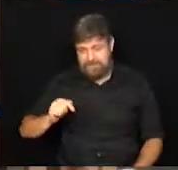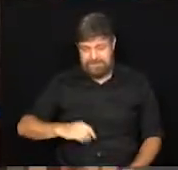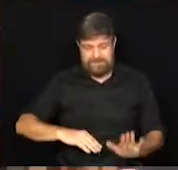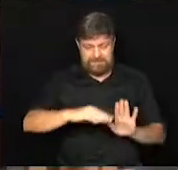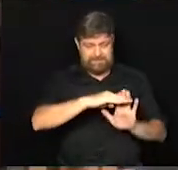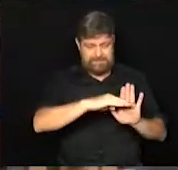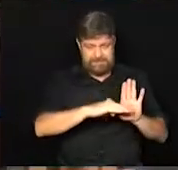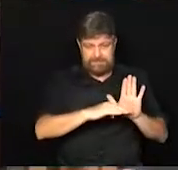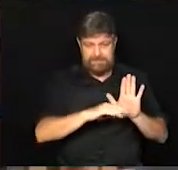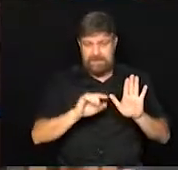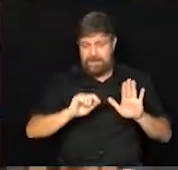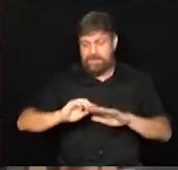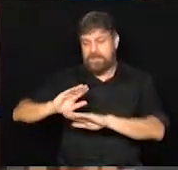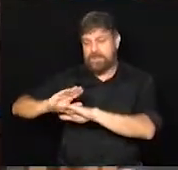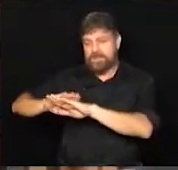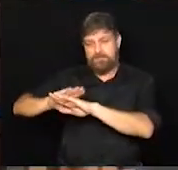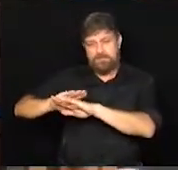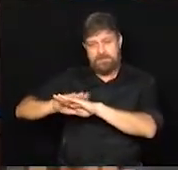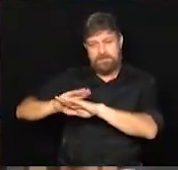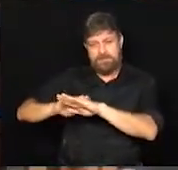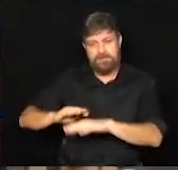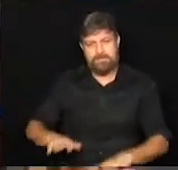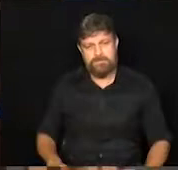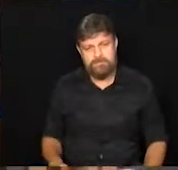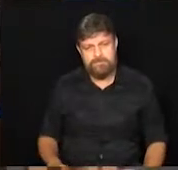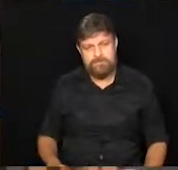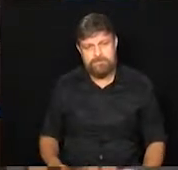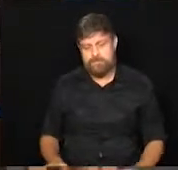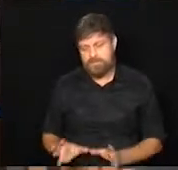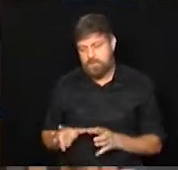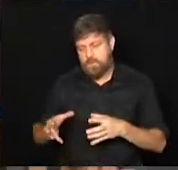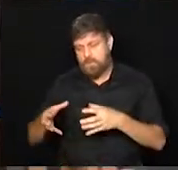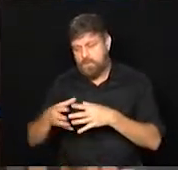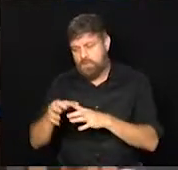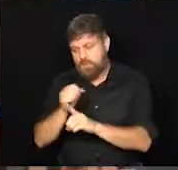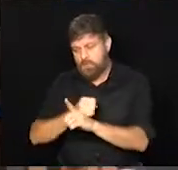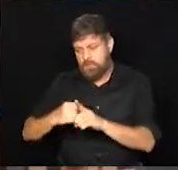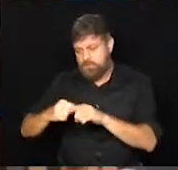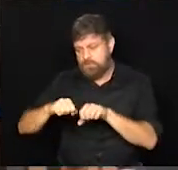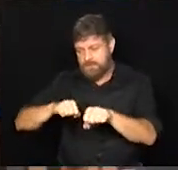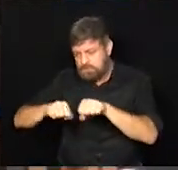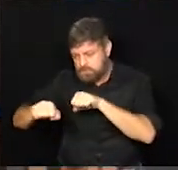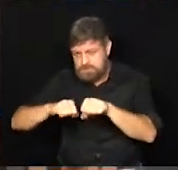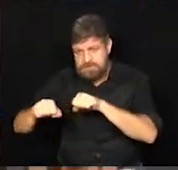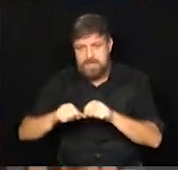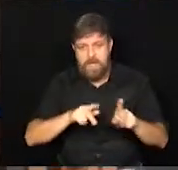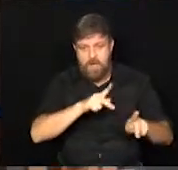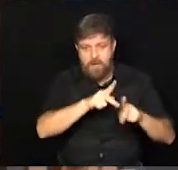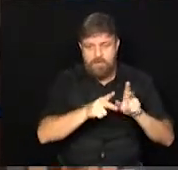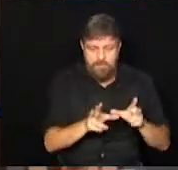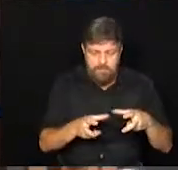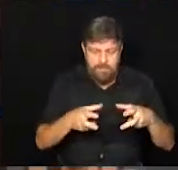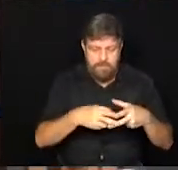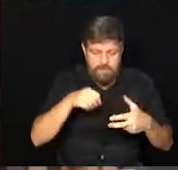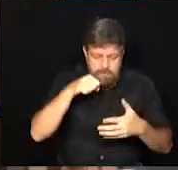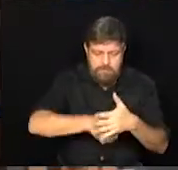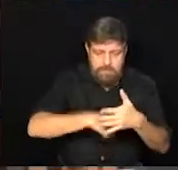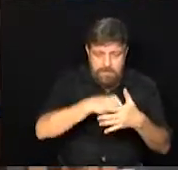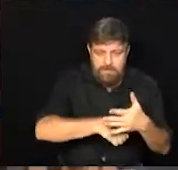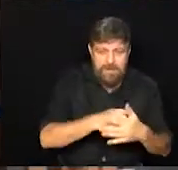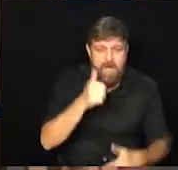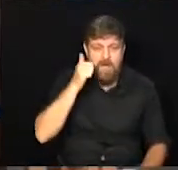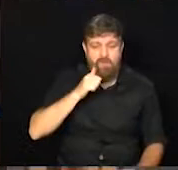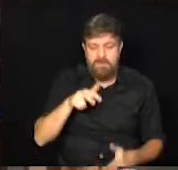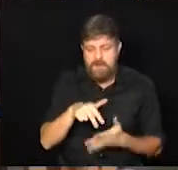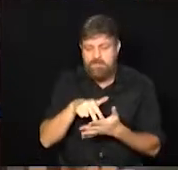construído junto com o movimento social, com o movimento popular, com as militantes, com quem sempre